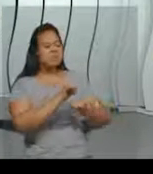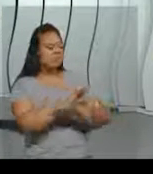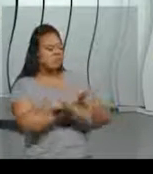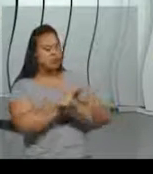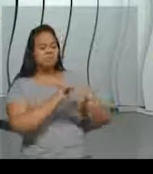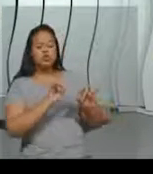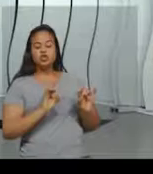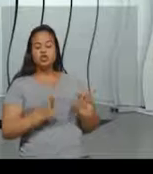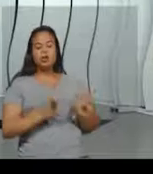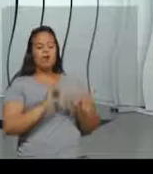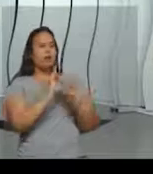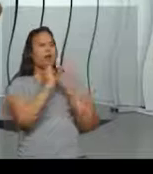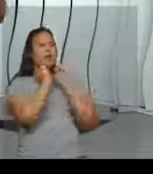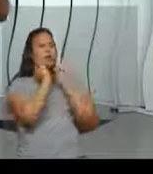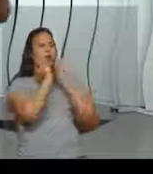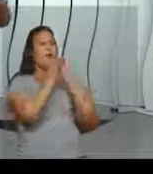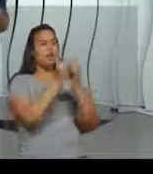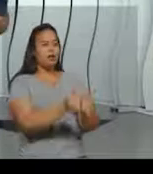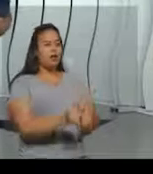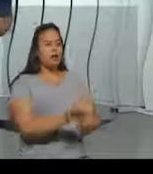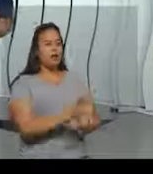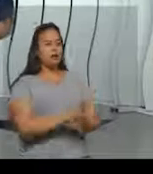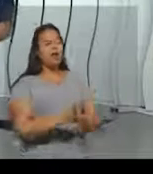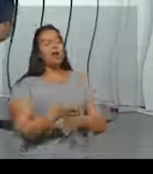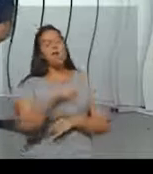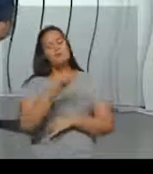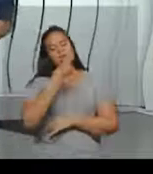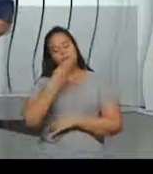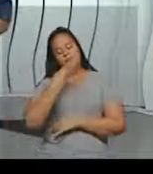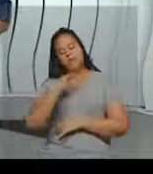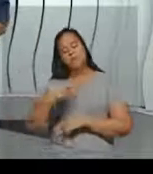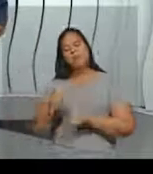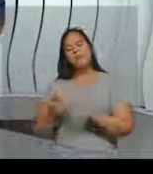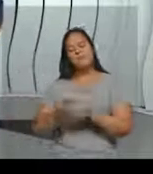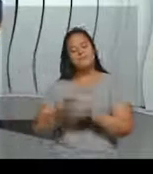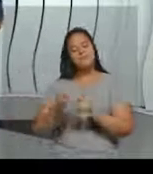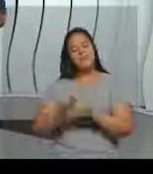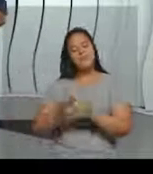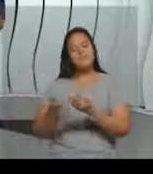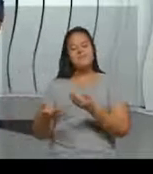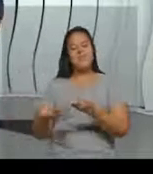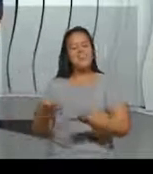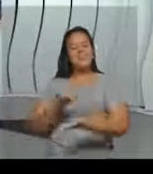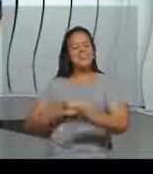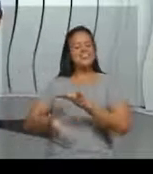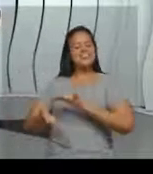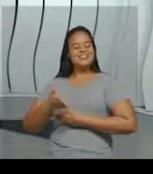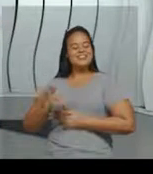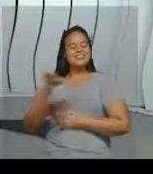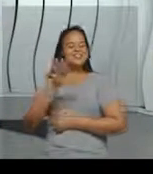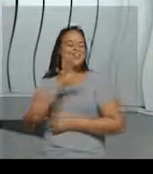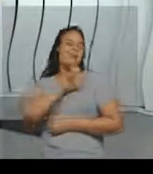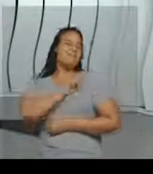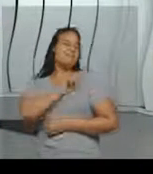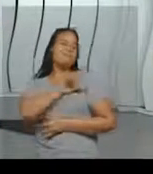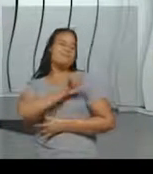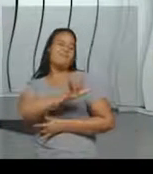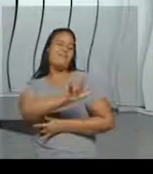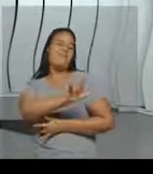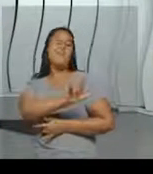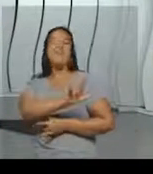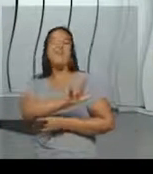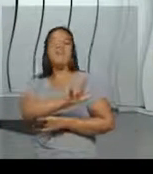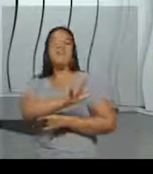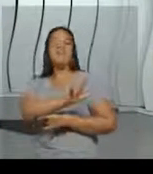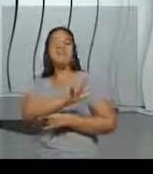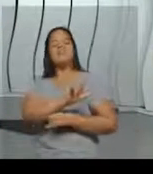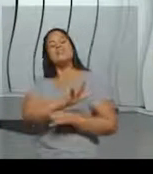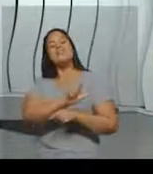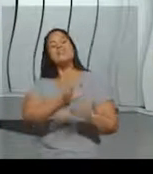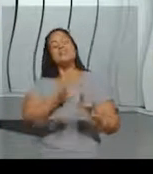denunciar, gente? A gente também vai falar de coisas boas, nós vamos falar de relações amorosas, de paixão por